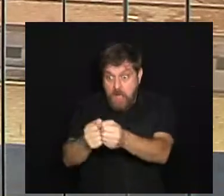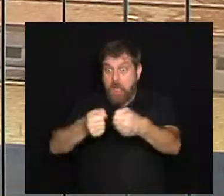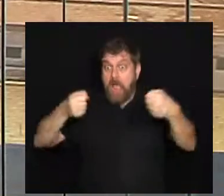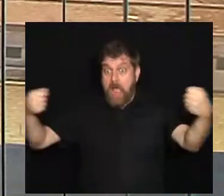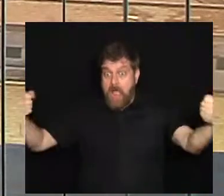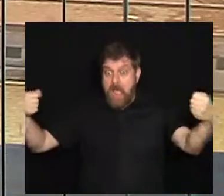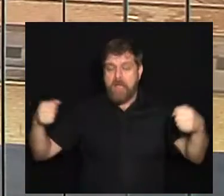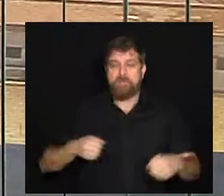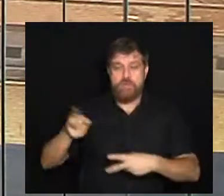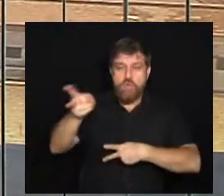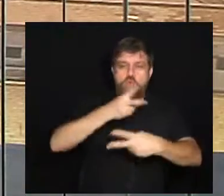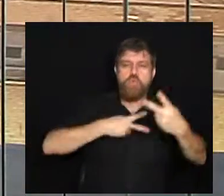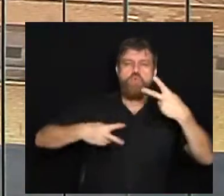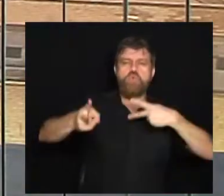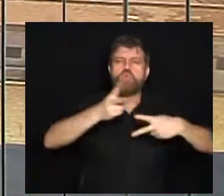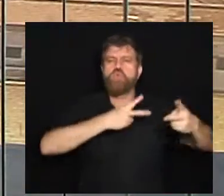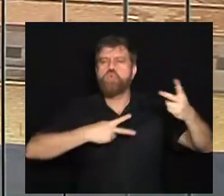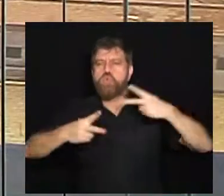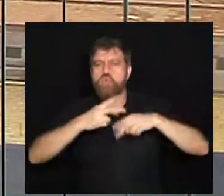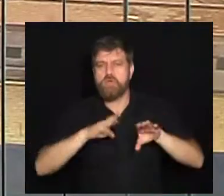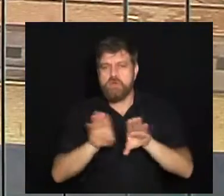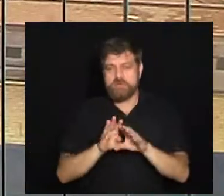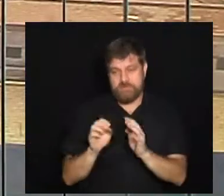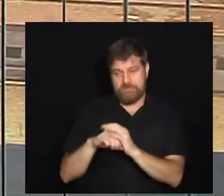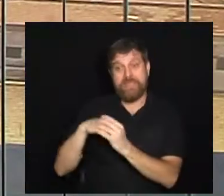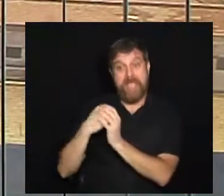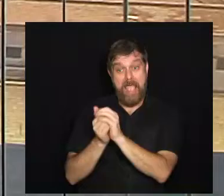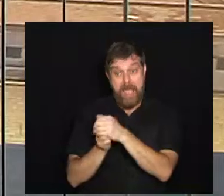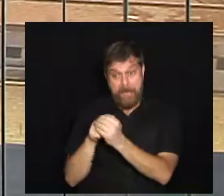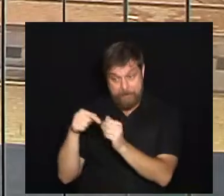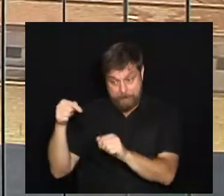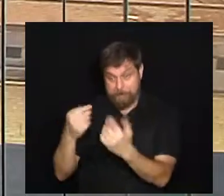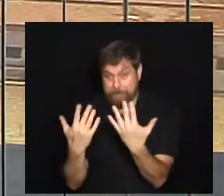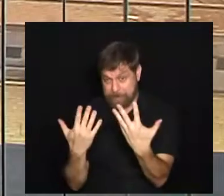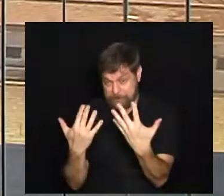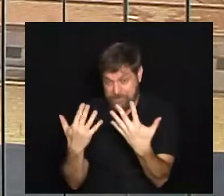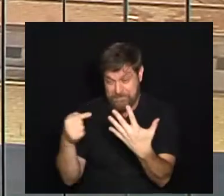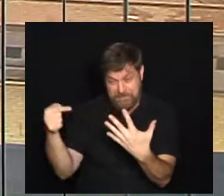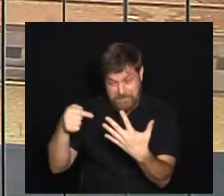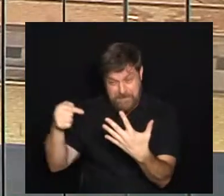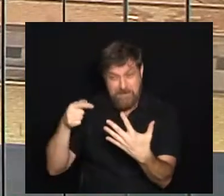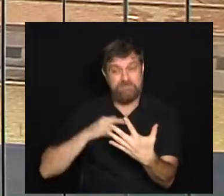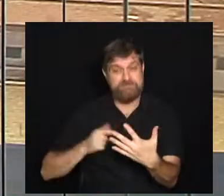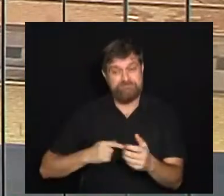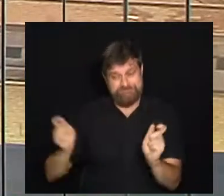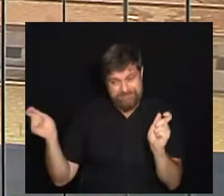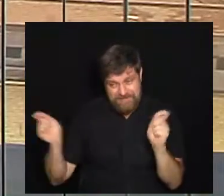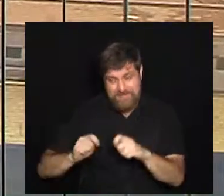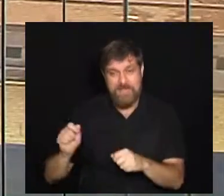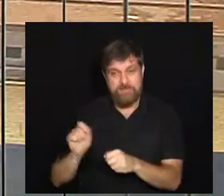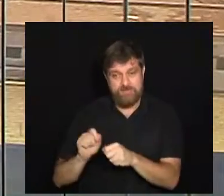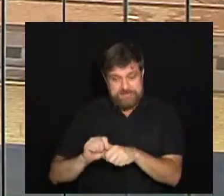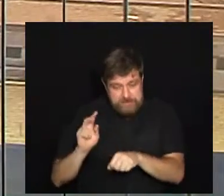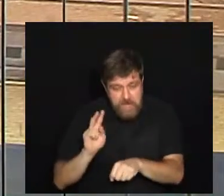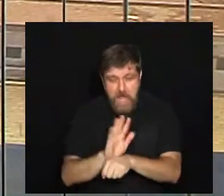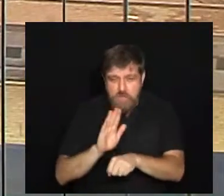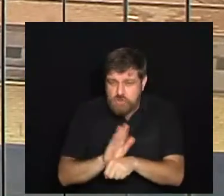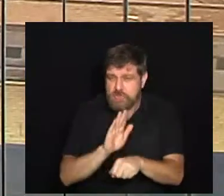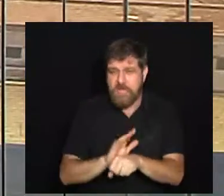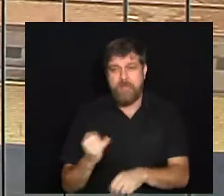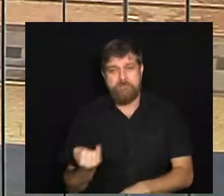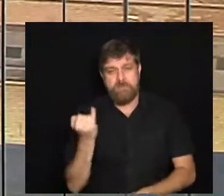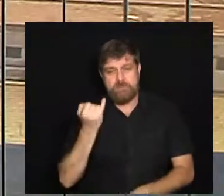bem né tudo isso é além da higienização das mãos que eu falei são medidas que podem fazer diferença tá é bastante importante